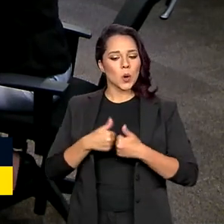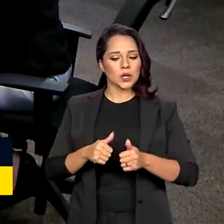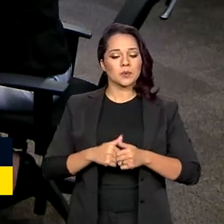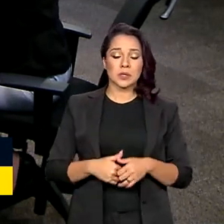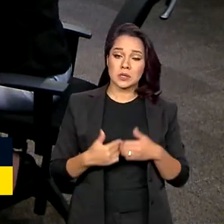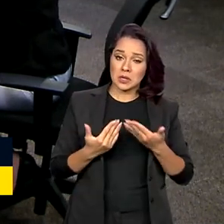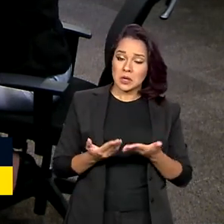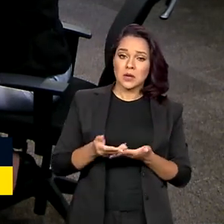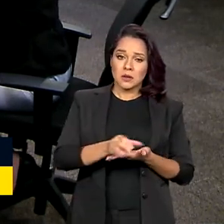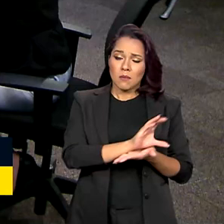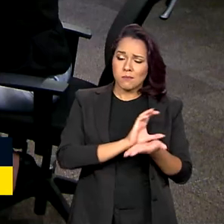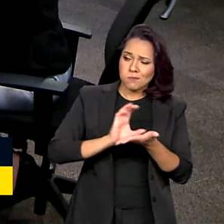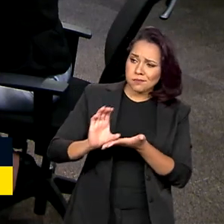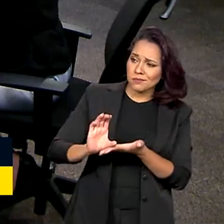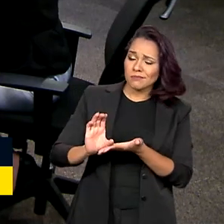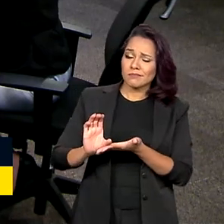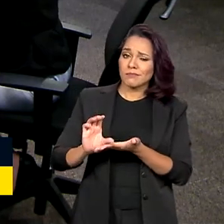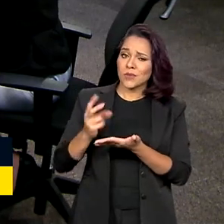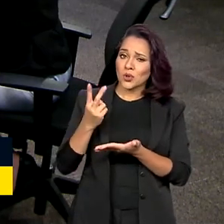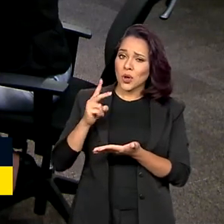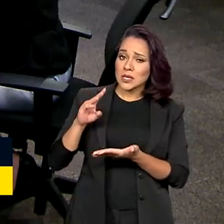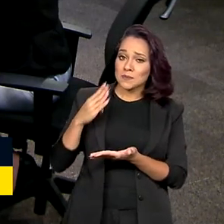coletivo, repassou ao todo